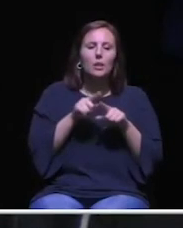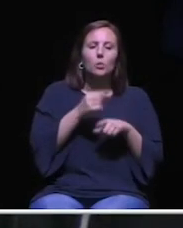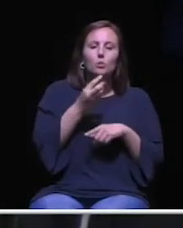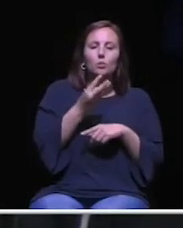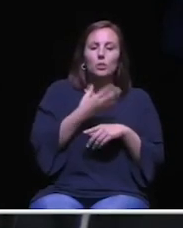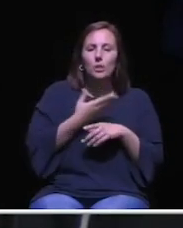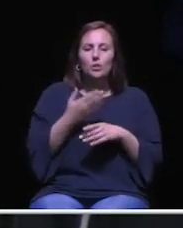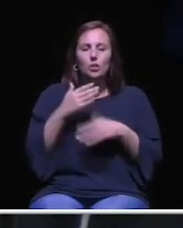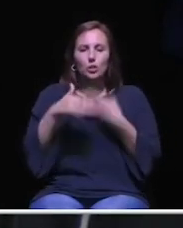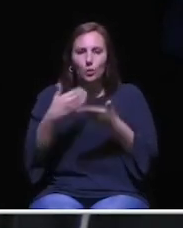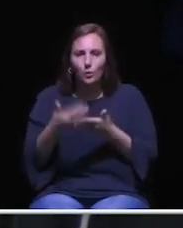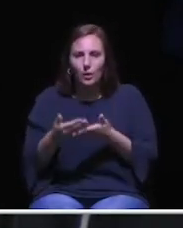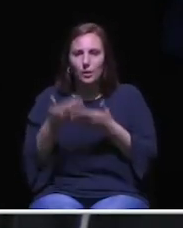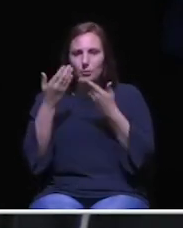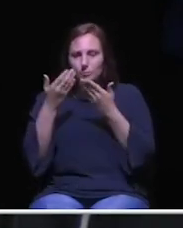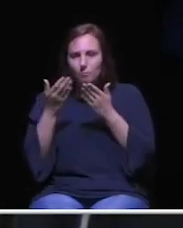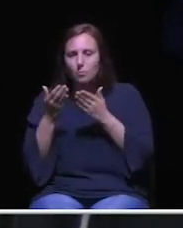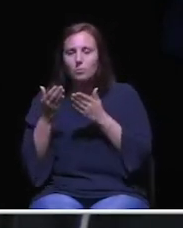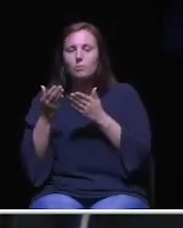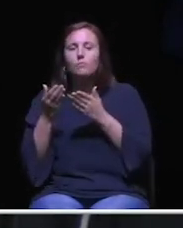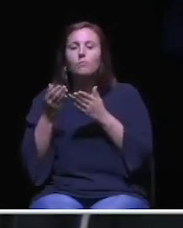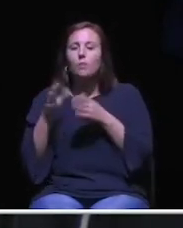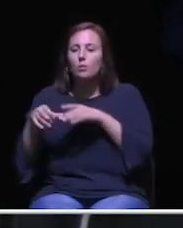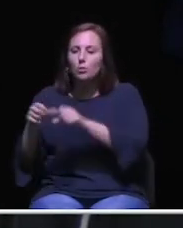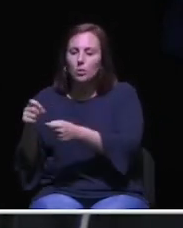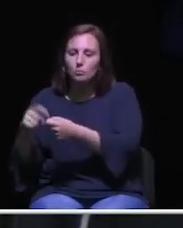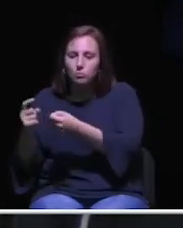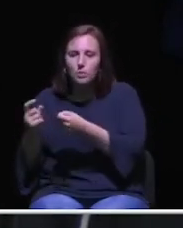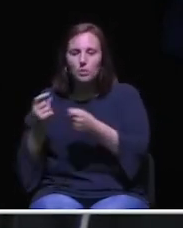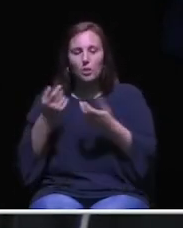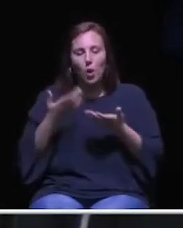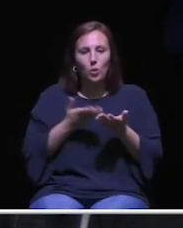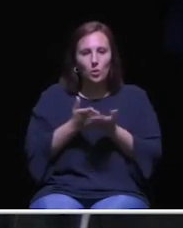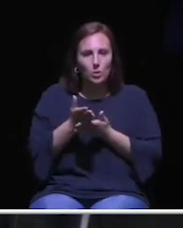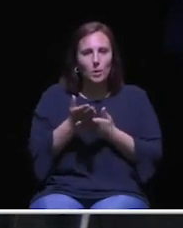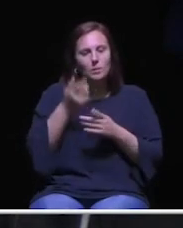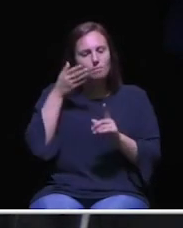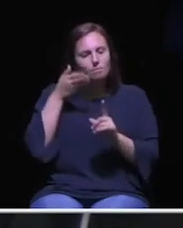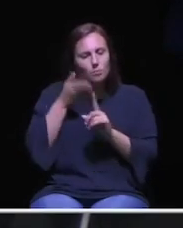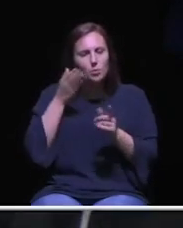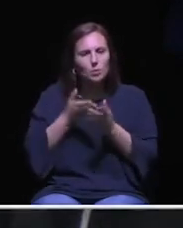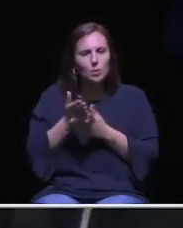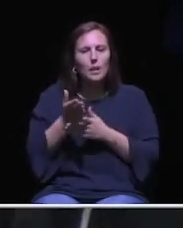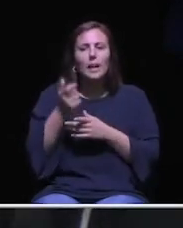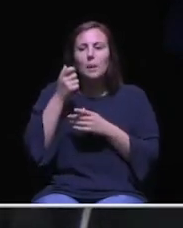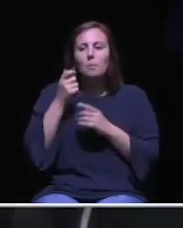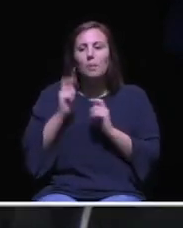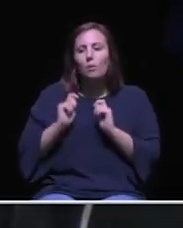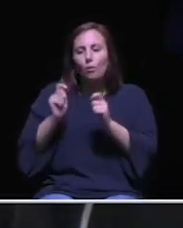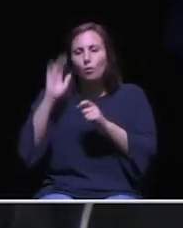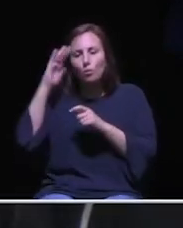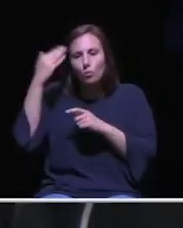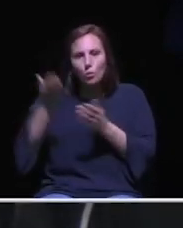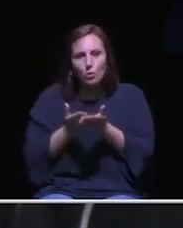e descolonizar, continuam atuais e devem nortear este aprofundamento de liberdade que nos devemos e que devemos a quem virá depois de nós,